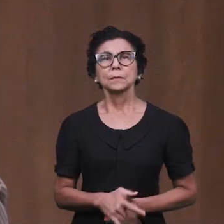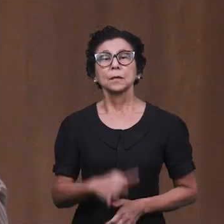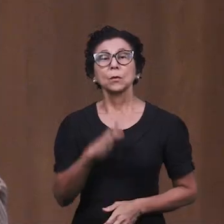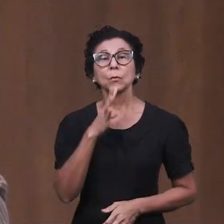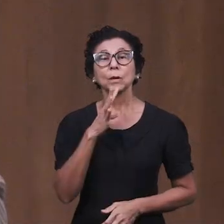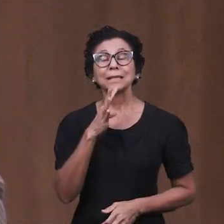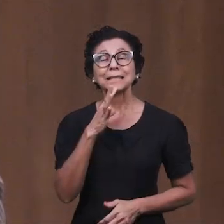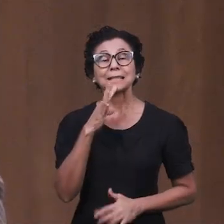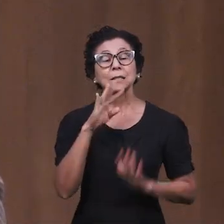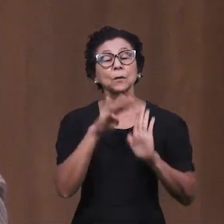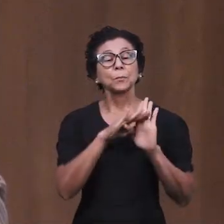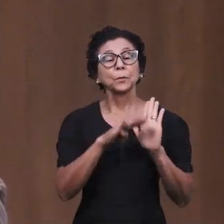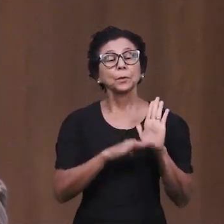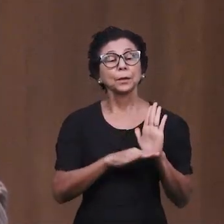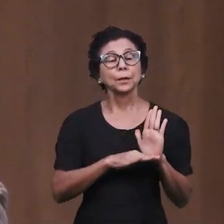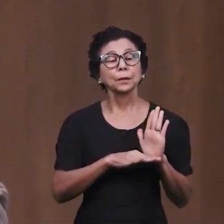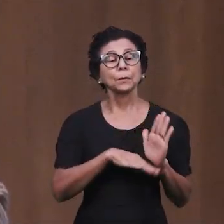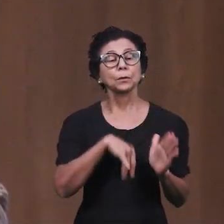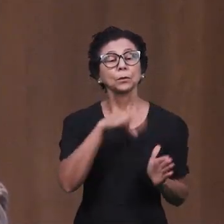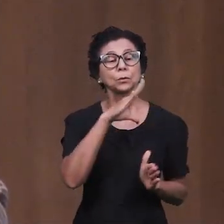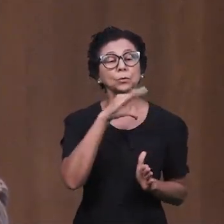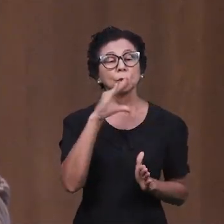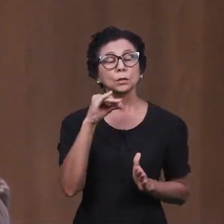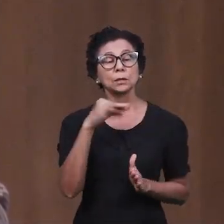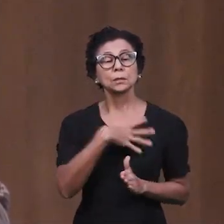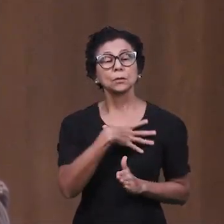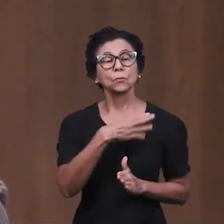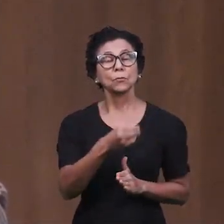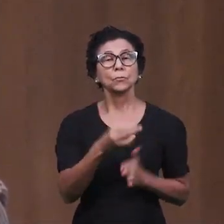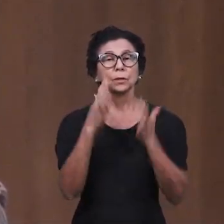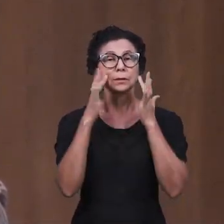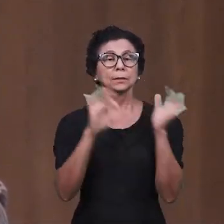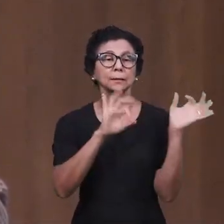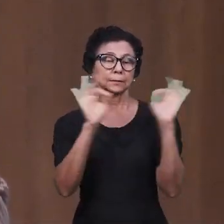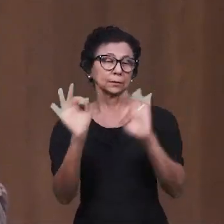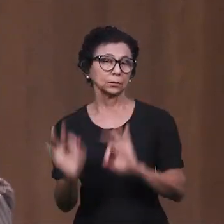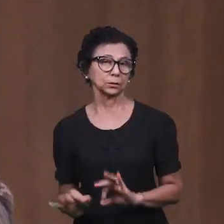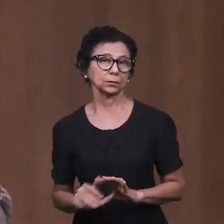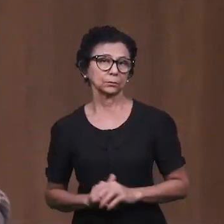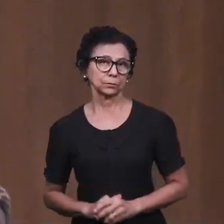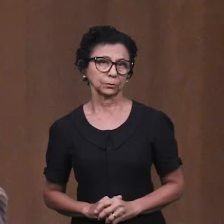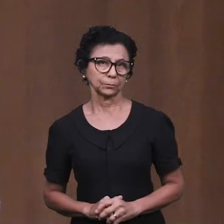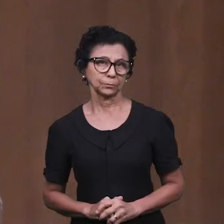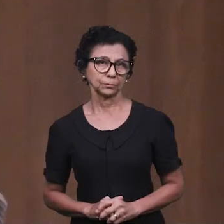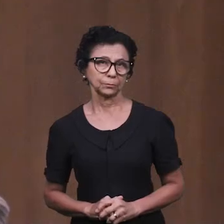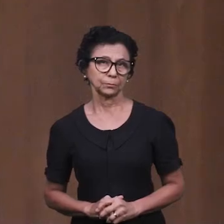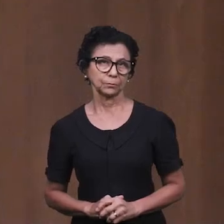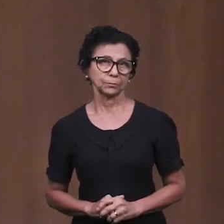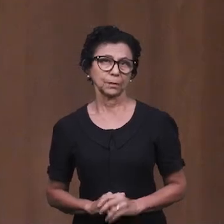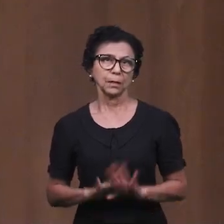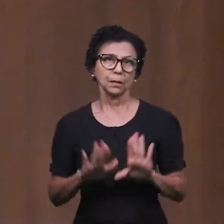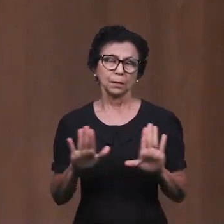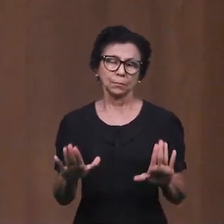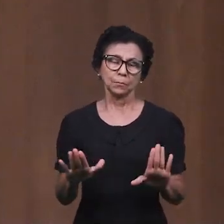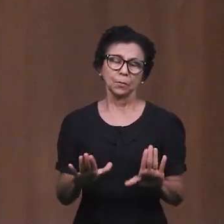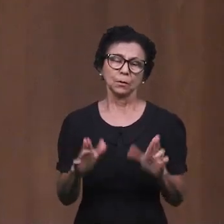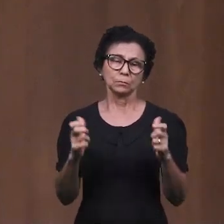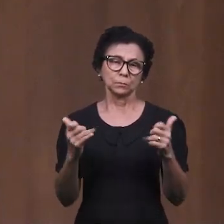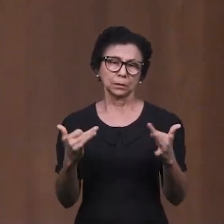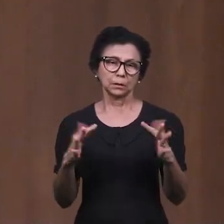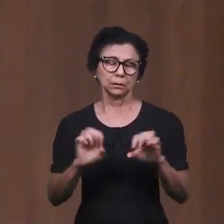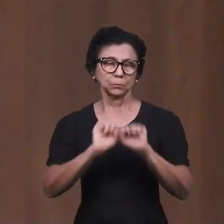total certeza do que ele pode também. Falando assim de uma maneira muito